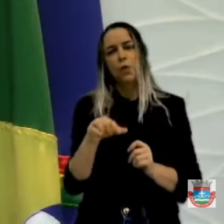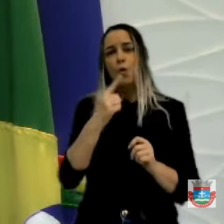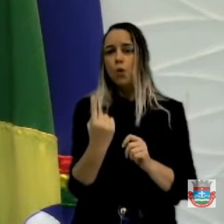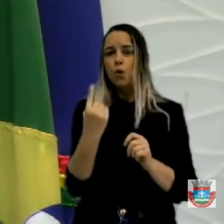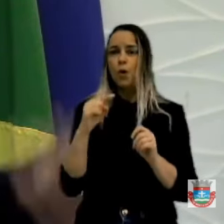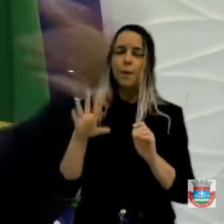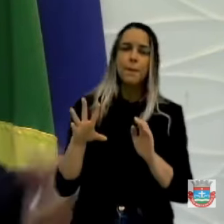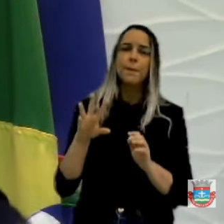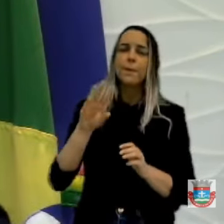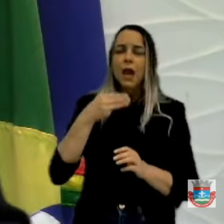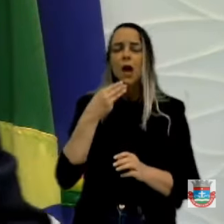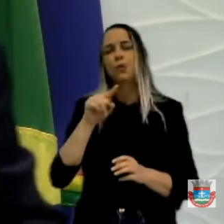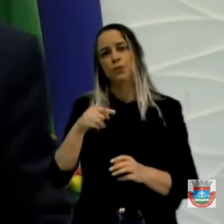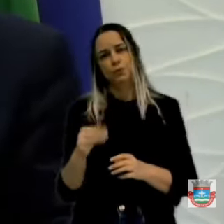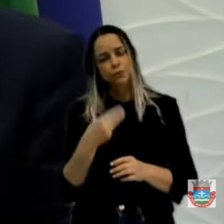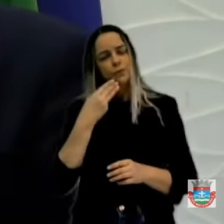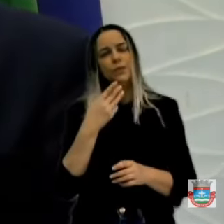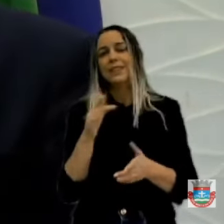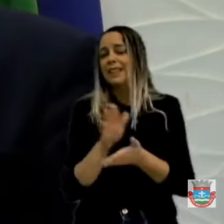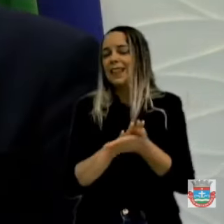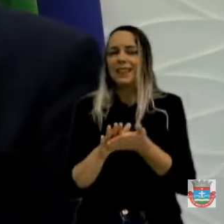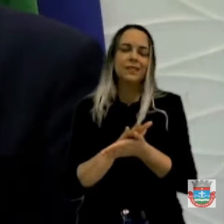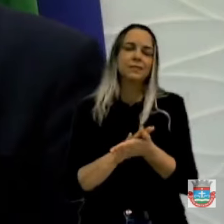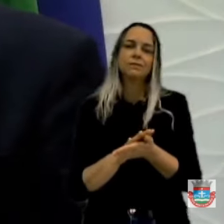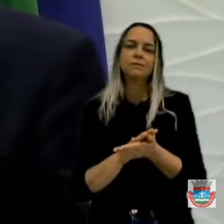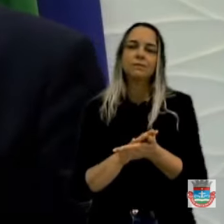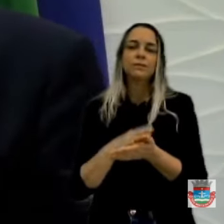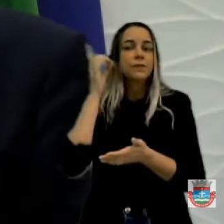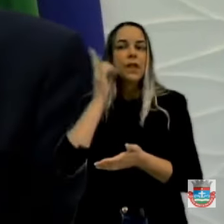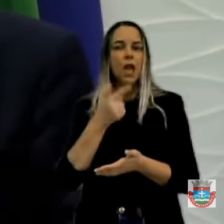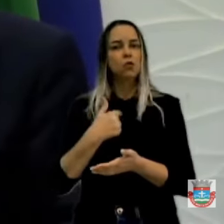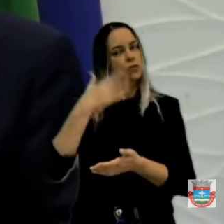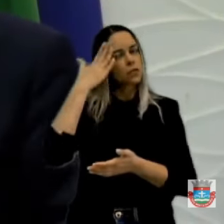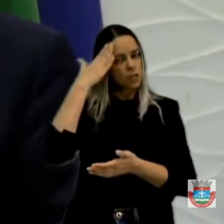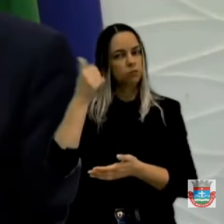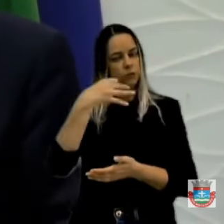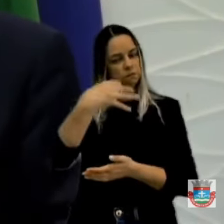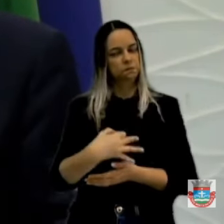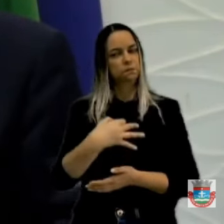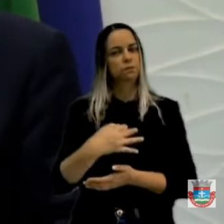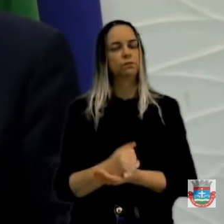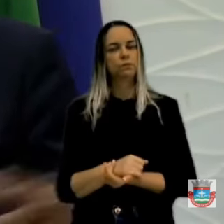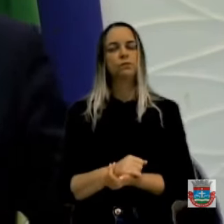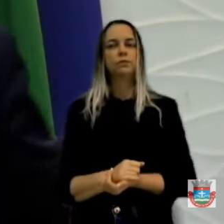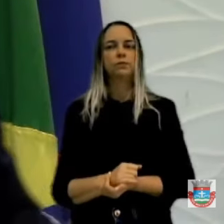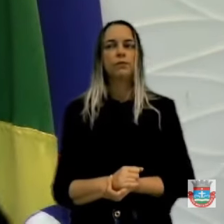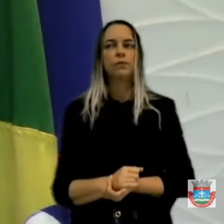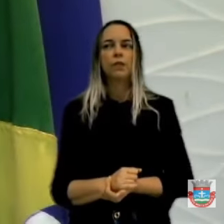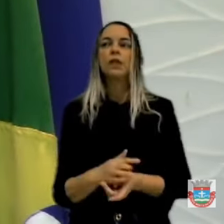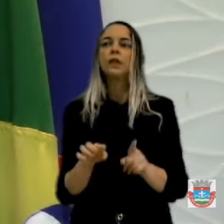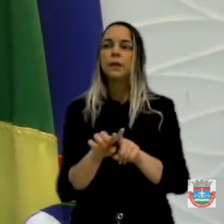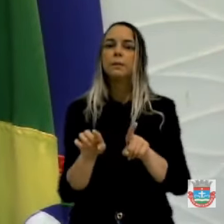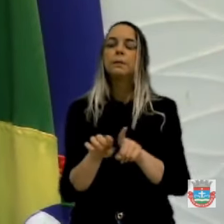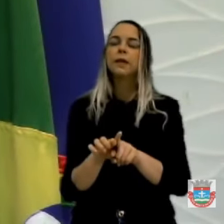1 real, da deputada Débora Almeida. Digo isso com segurança. E teve